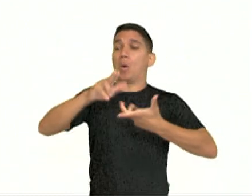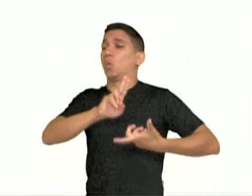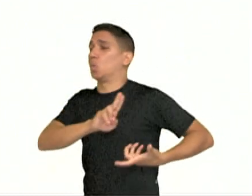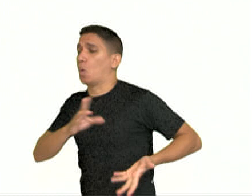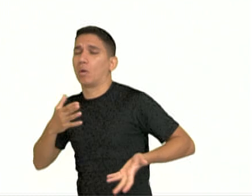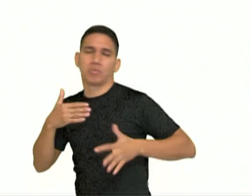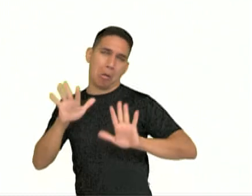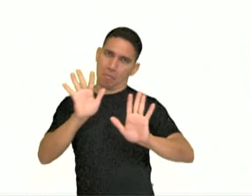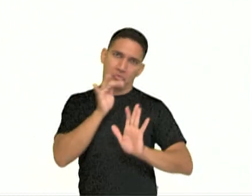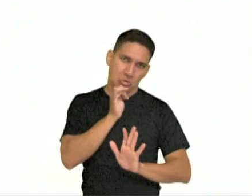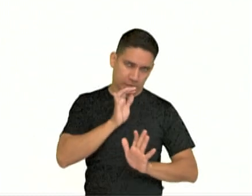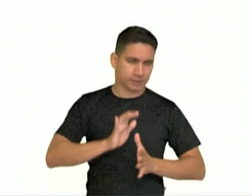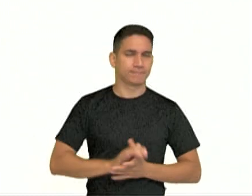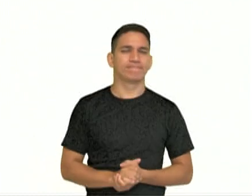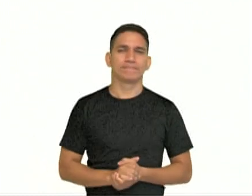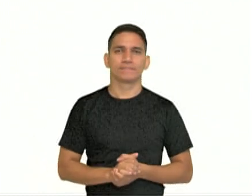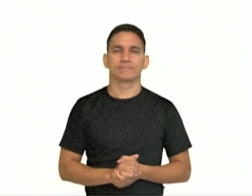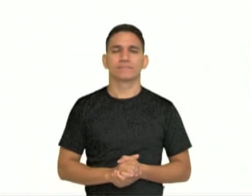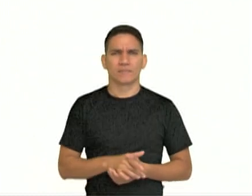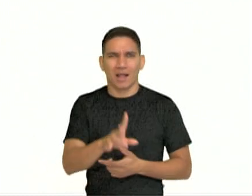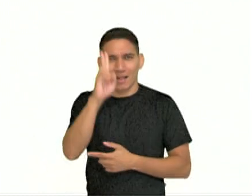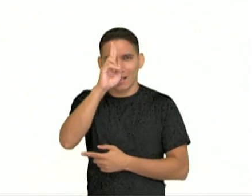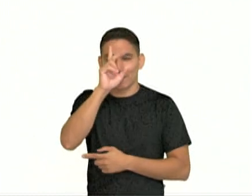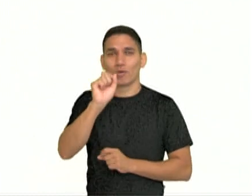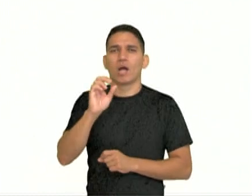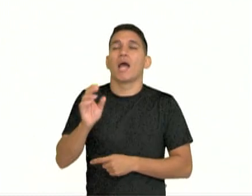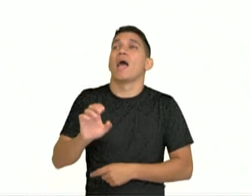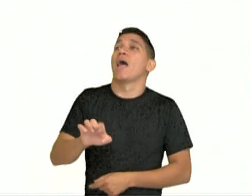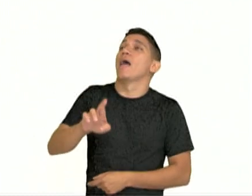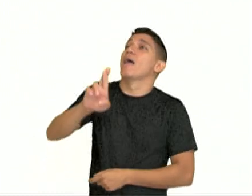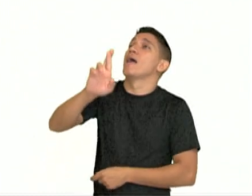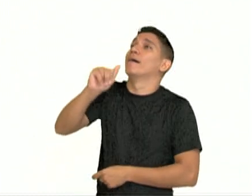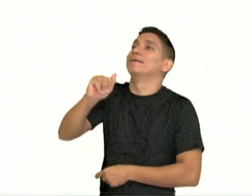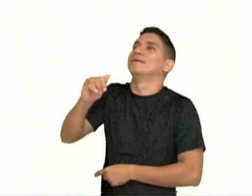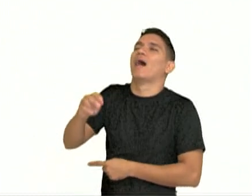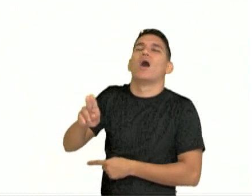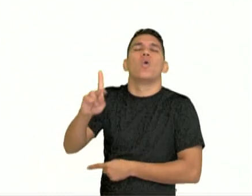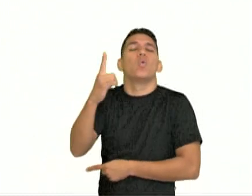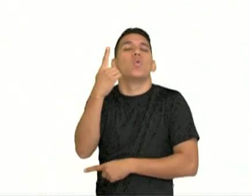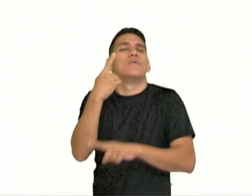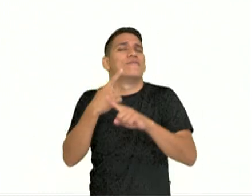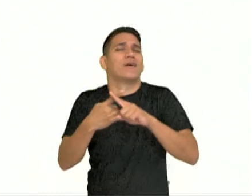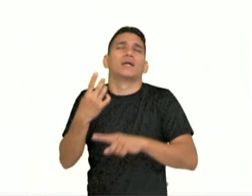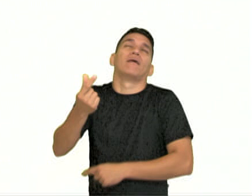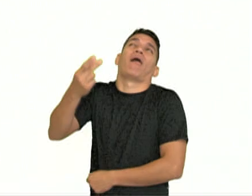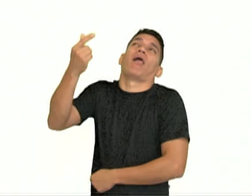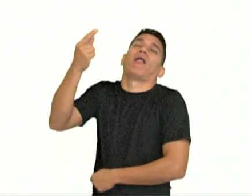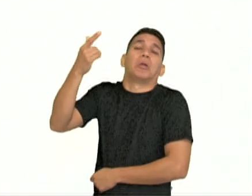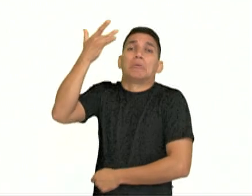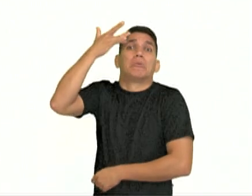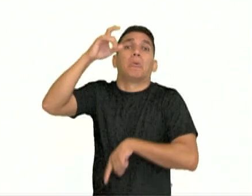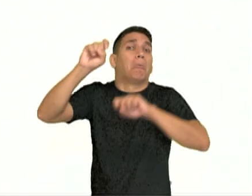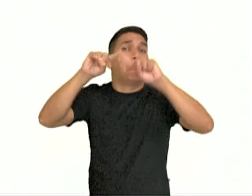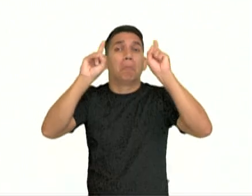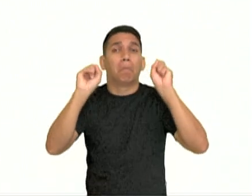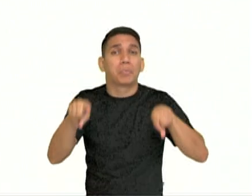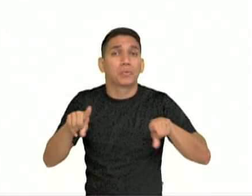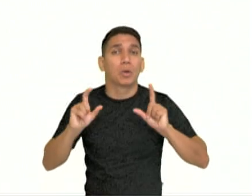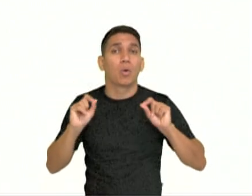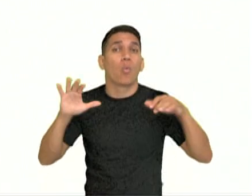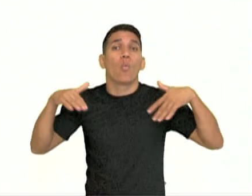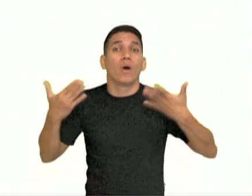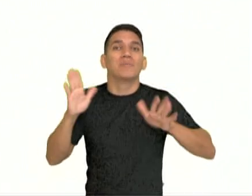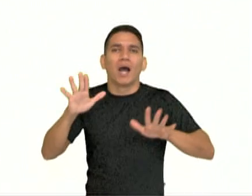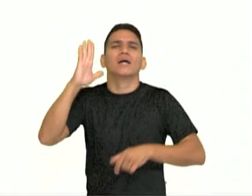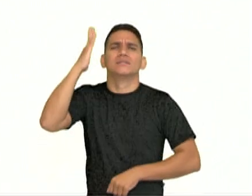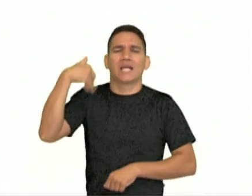né? Por exemplo, né? Lembra lá? Era uma vez, blá, blá, blá, começa. Às vezes, nós não sabemos, mas nós sabemos que há muito